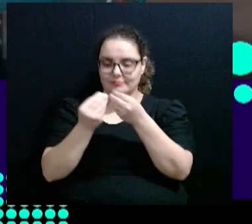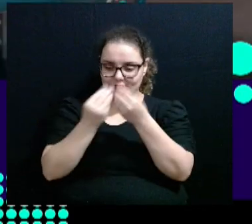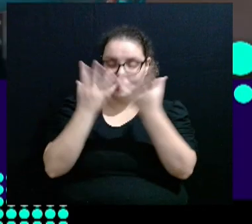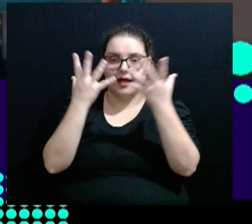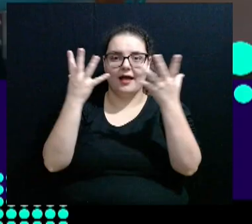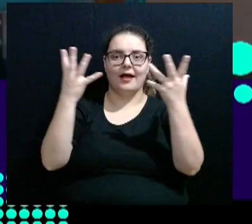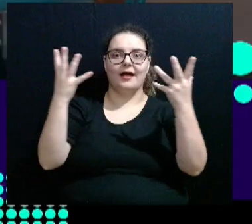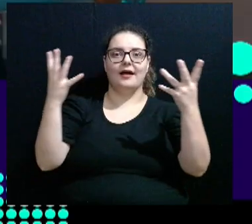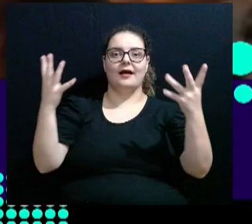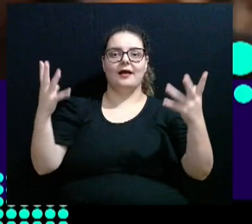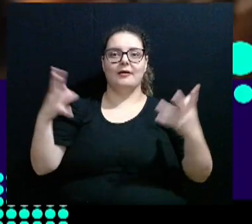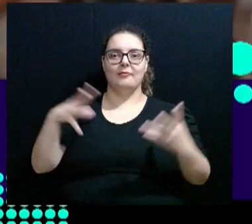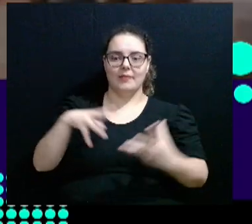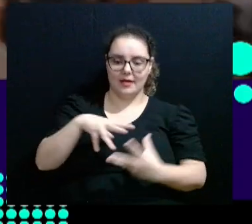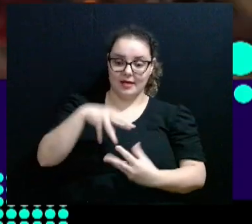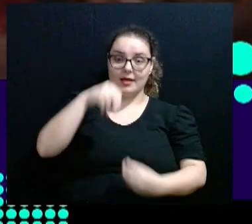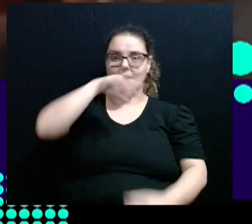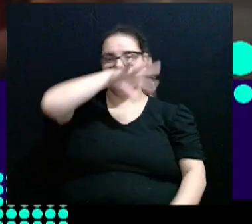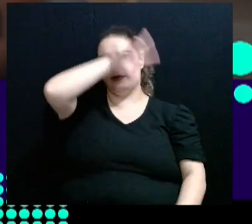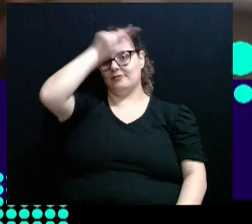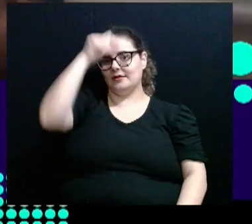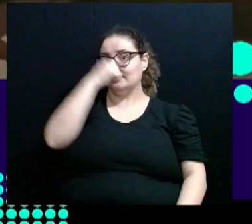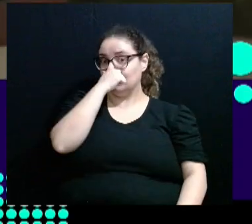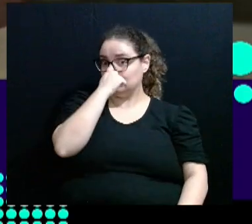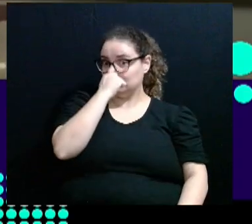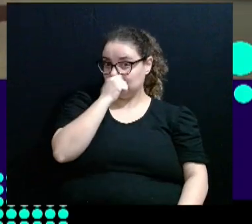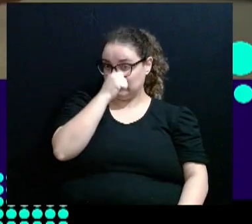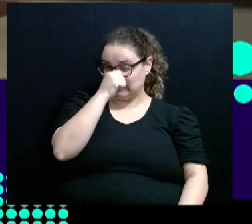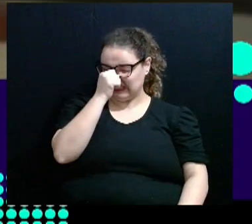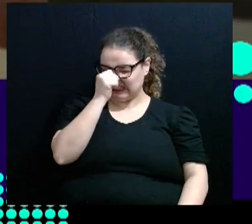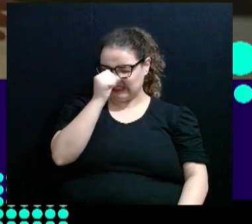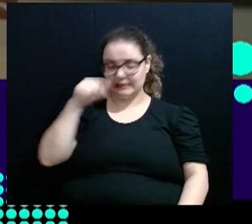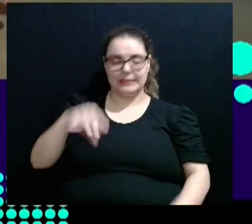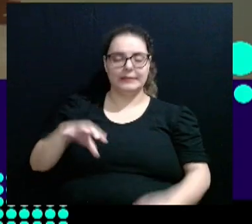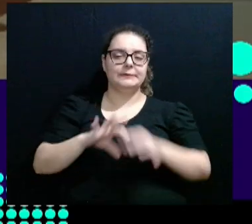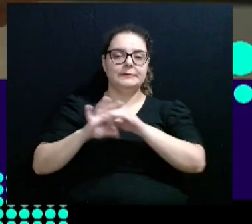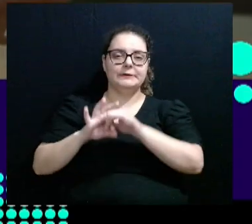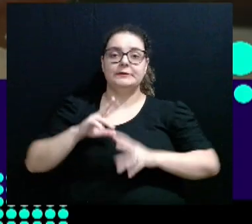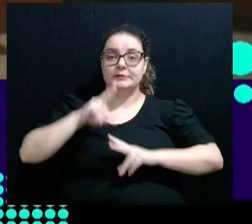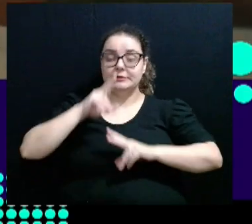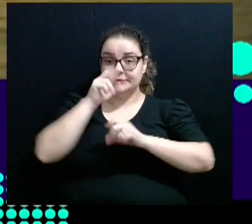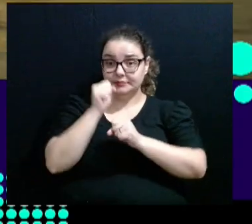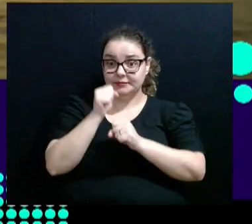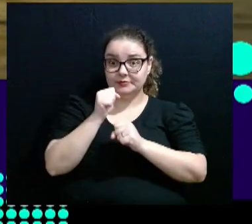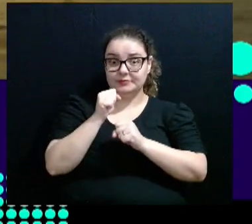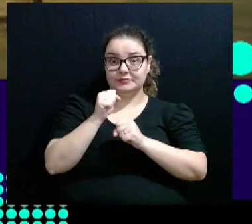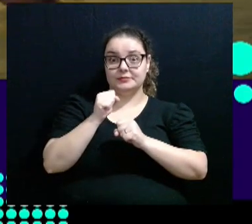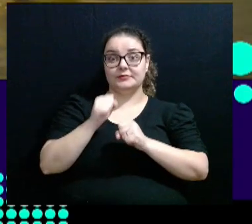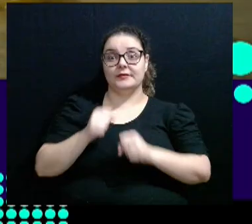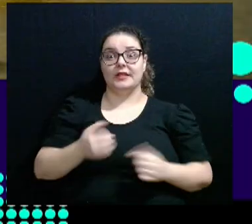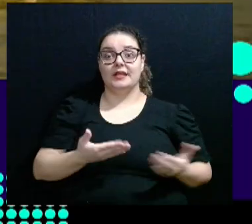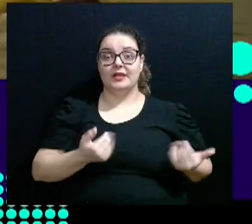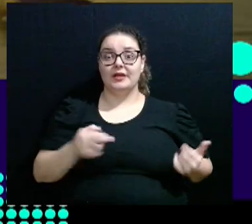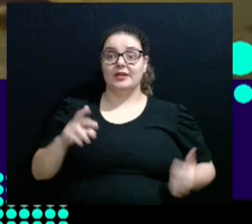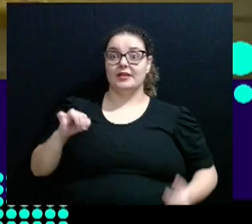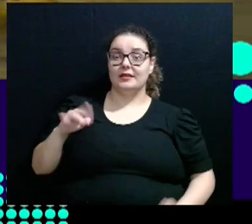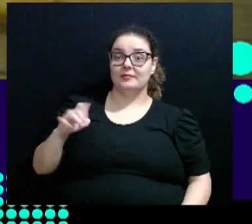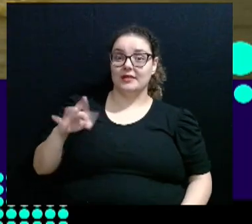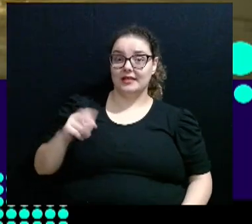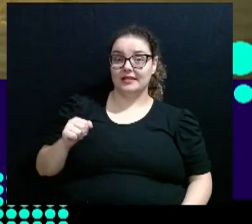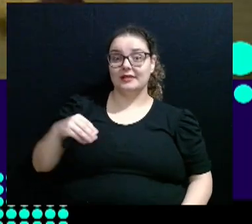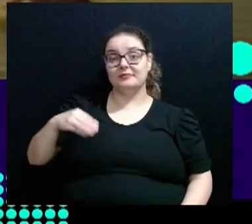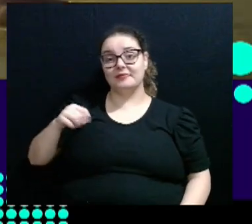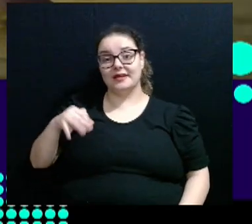da Amazônia. Lá, eles unem forças com Bira e a jovem ribeirinha Maiara, cuja comunidade